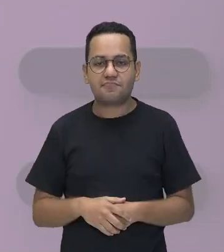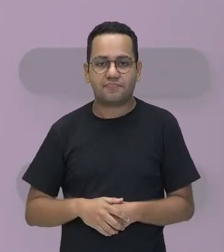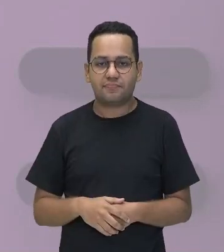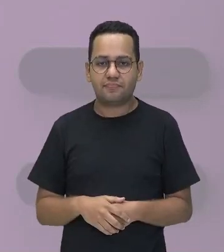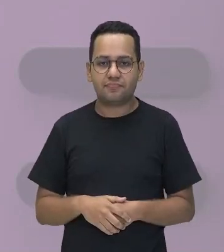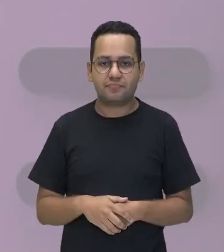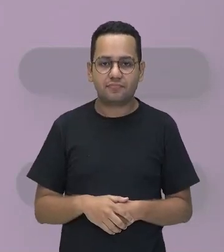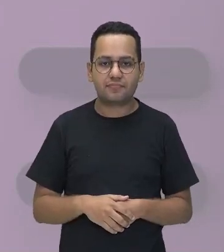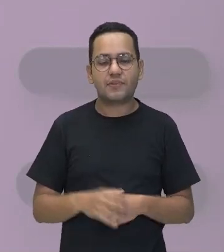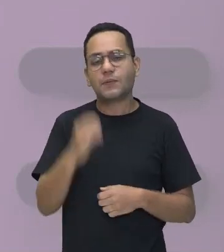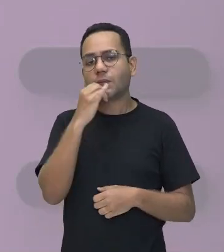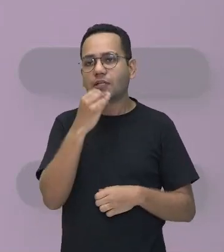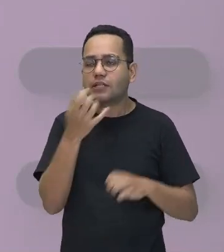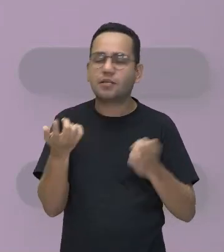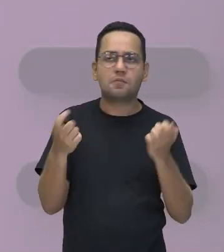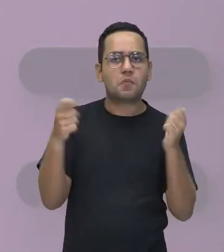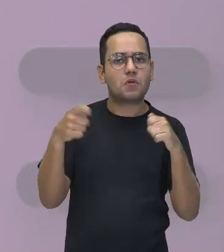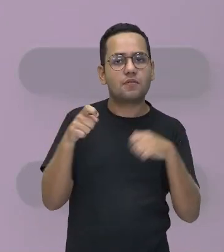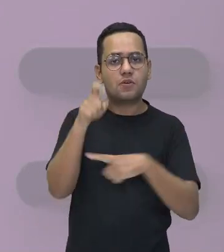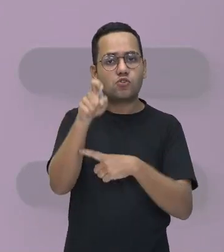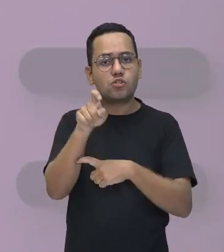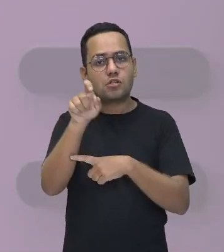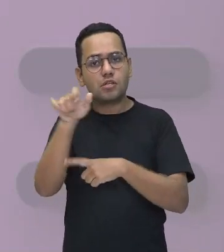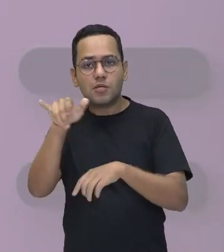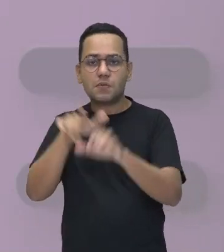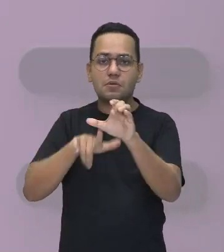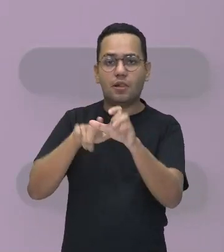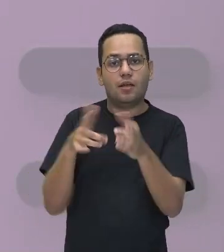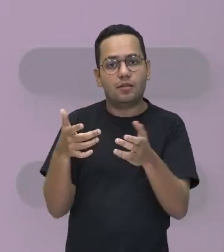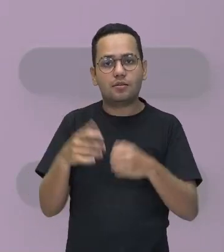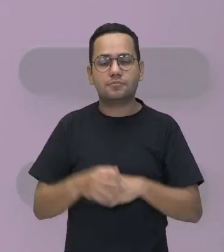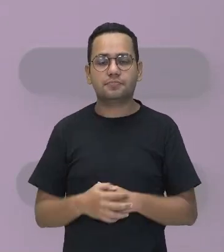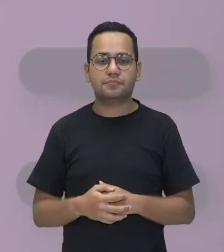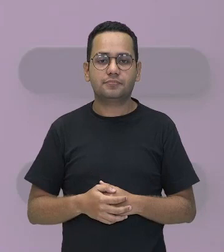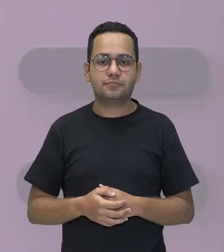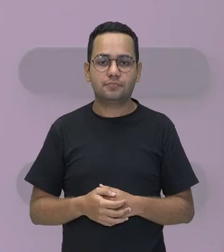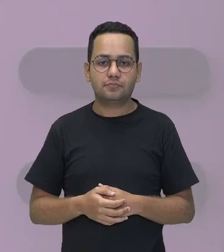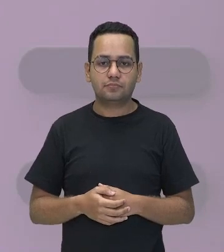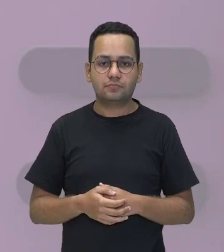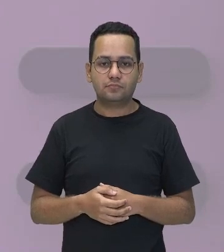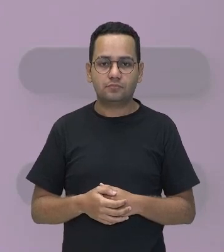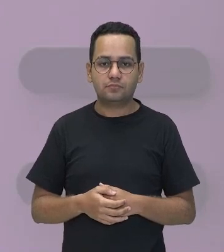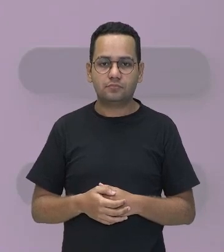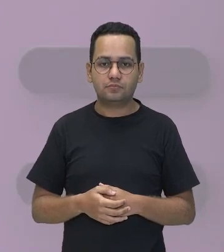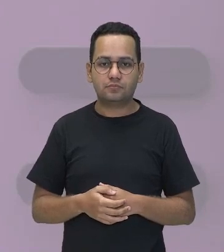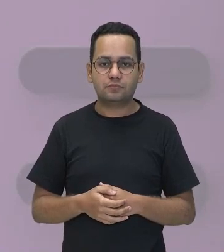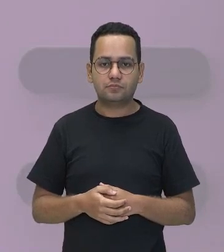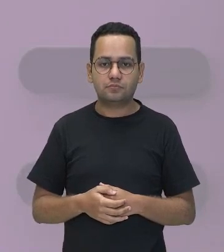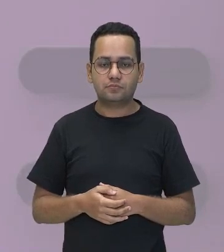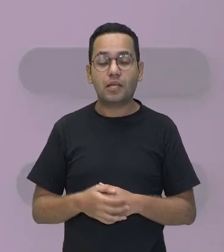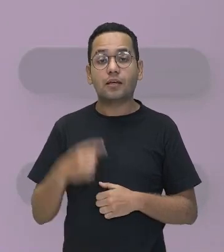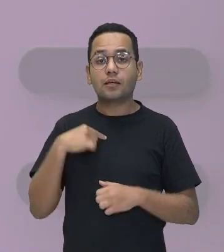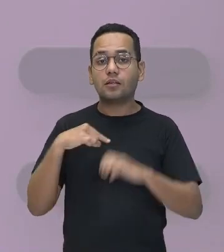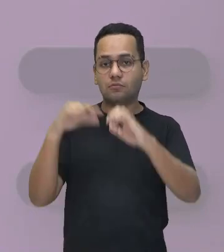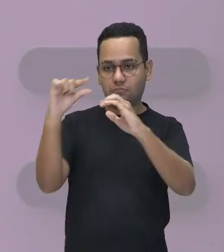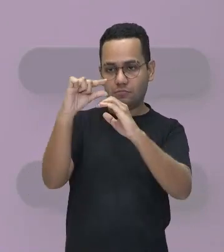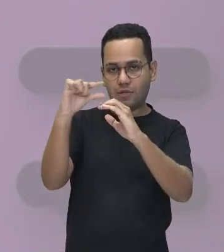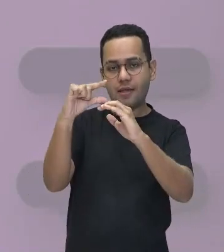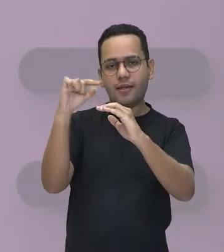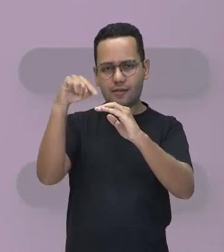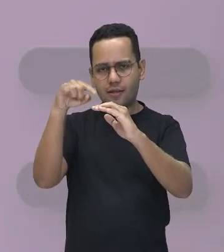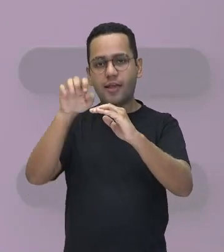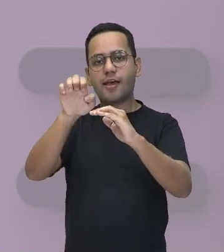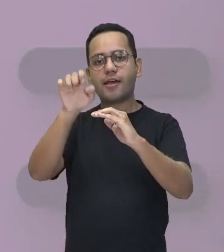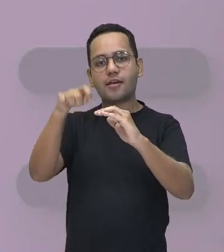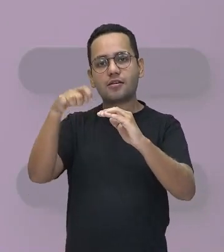variável X Y não importa ela vai vir eh como expoente tá então a